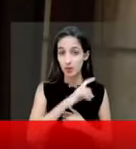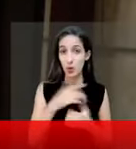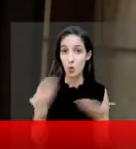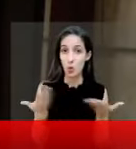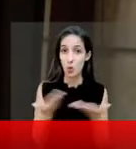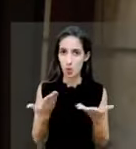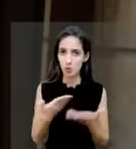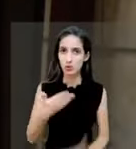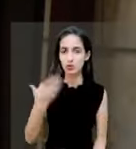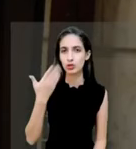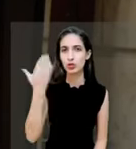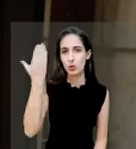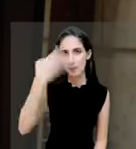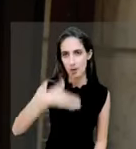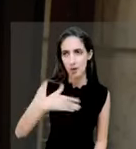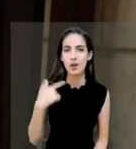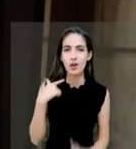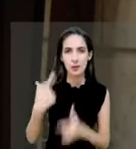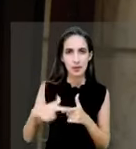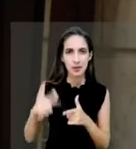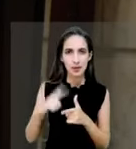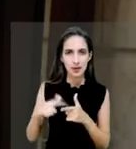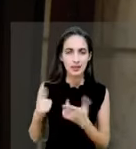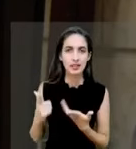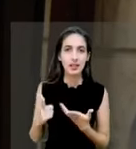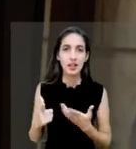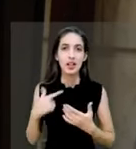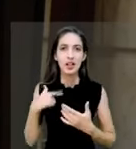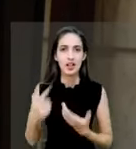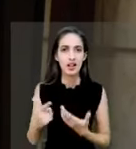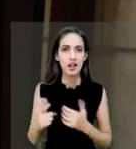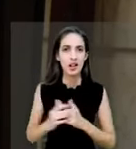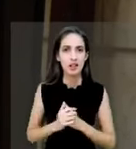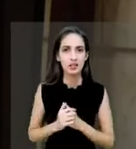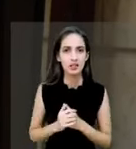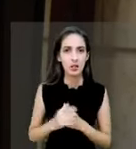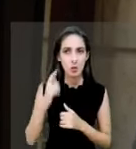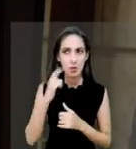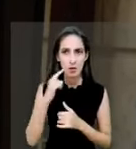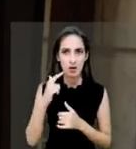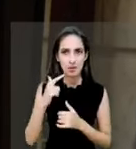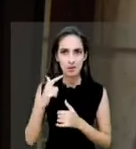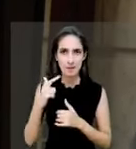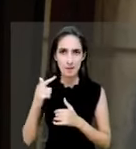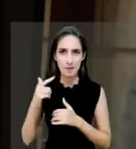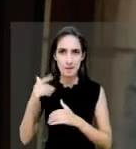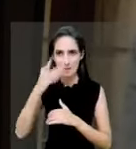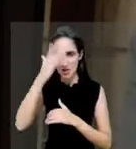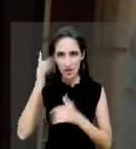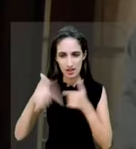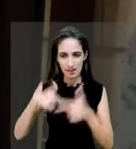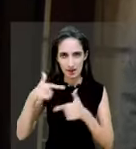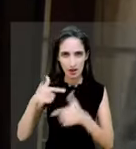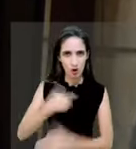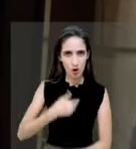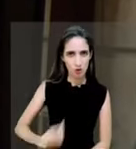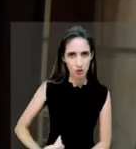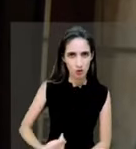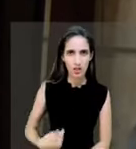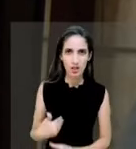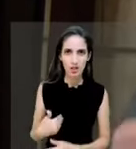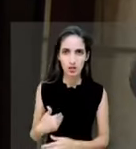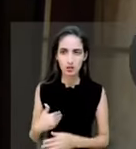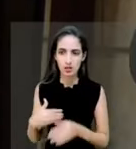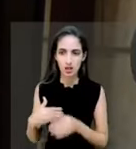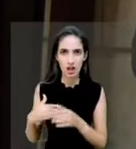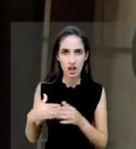foi conturbada, um agente do Estado trabalhando deliberadamente para que as investigações não acontecessem, chega ao cenário que